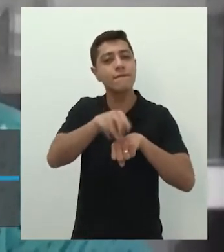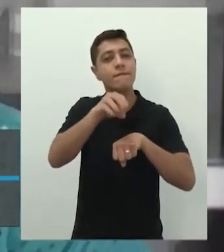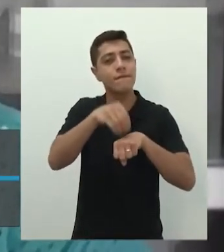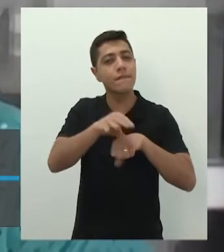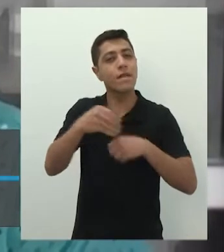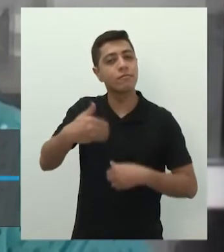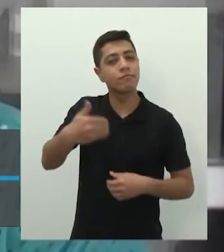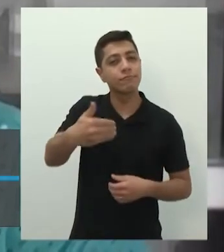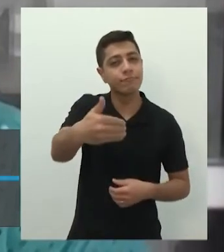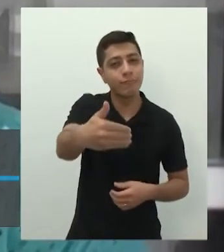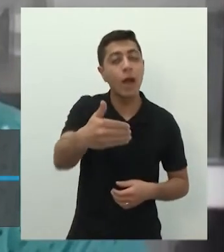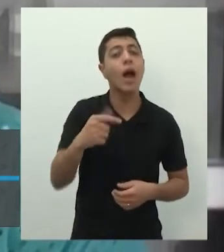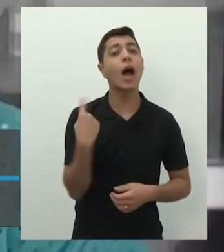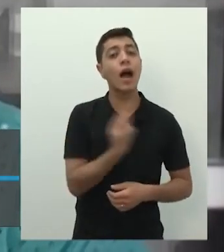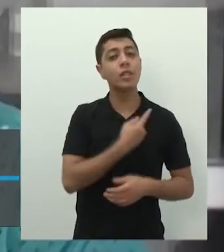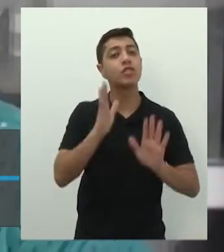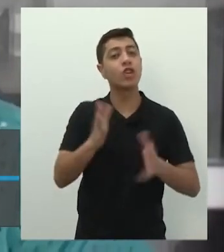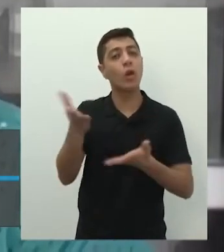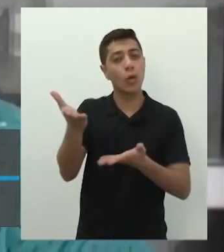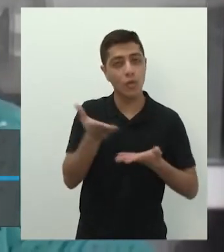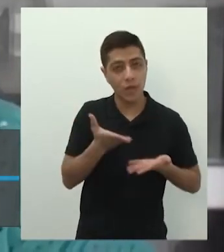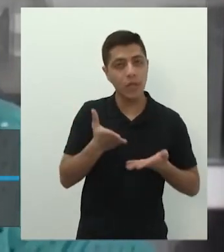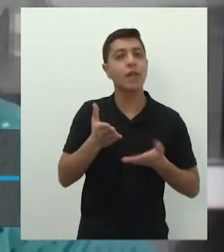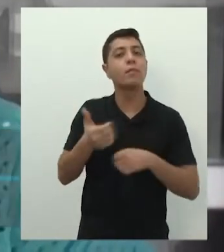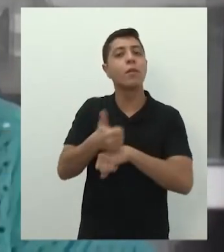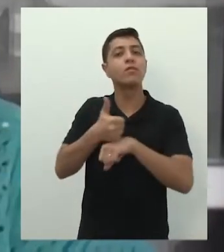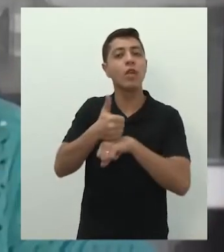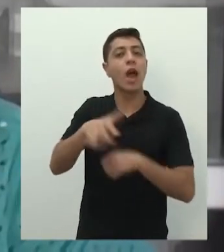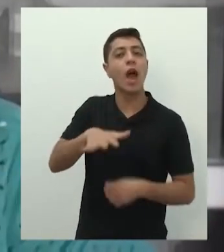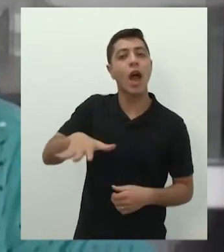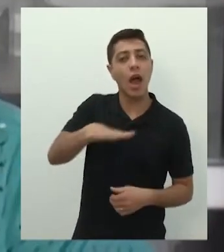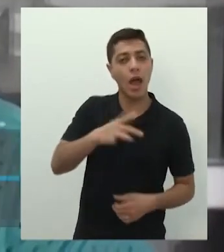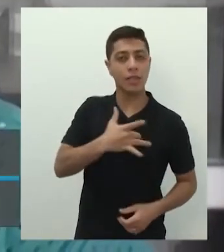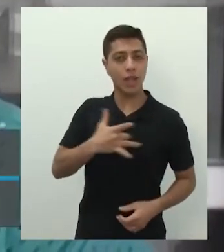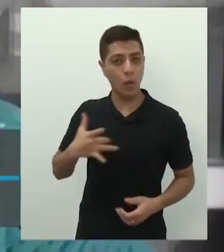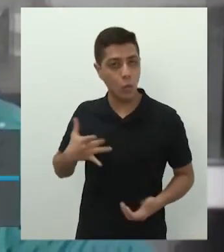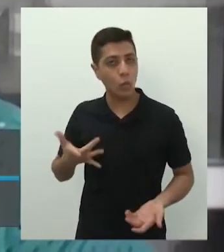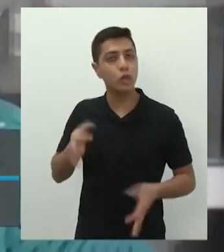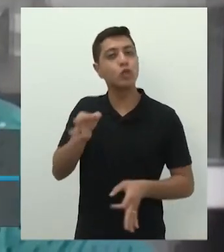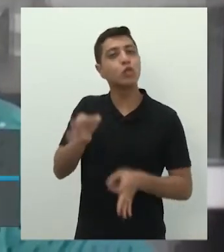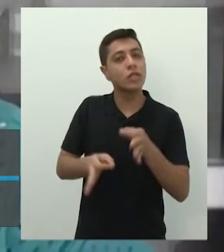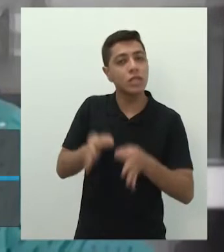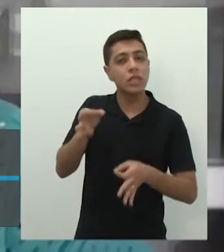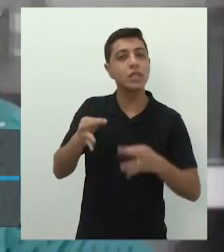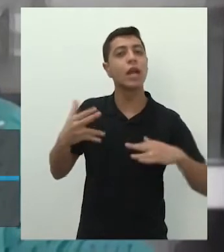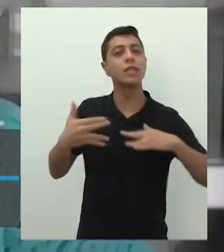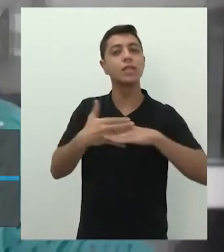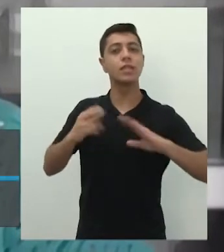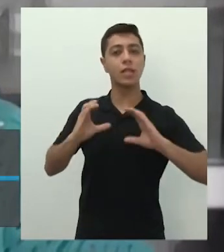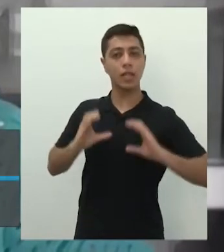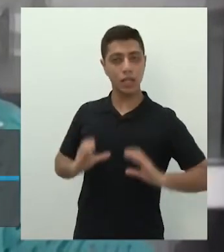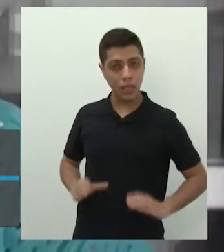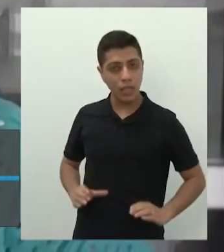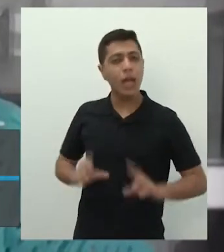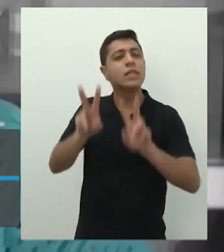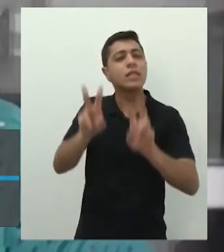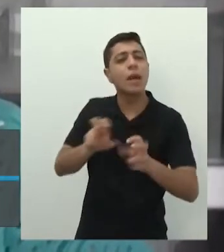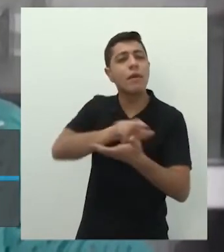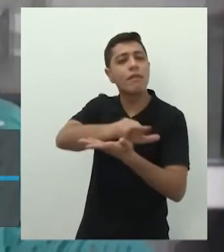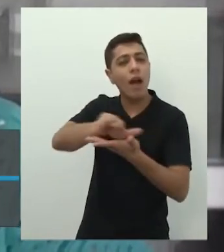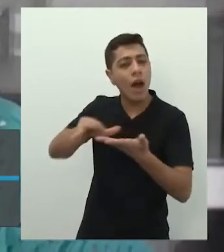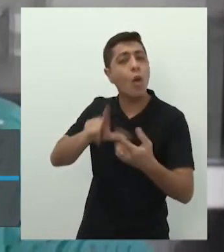das várias áreas da saúde, justiça e cidadania para tratar de temas relevantes e importantes para todos os profissionais da educação. Meu nome